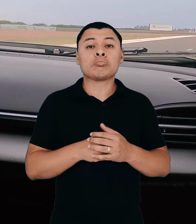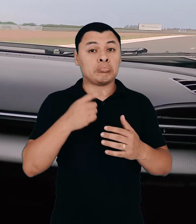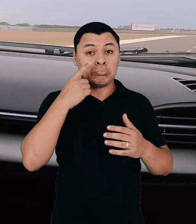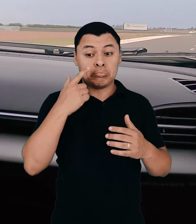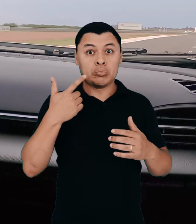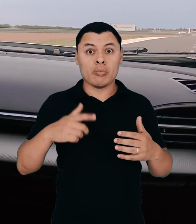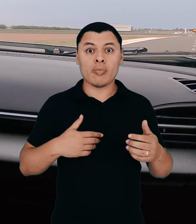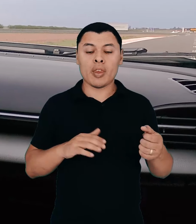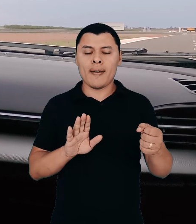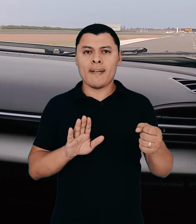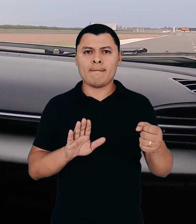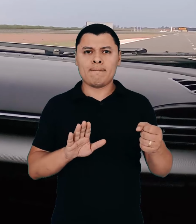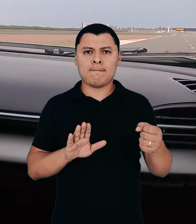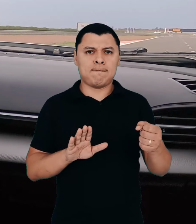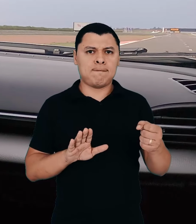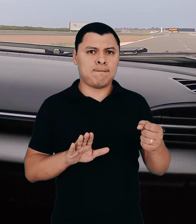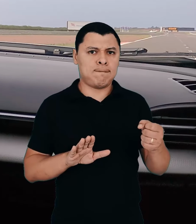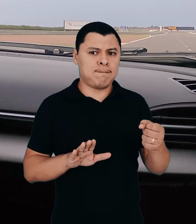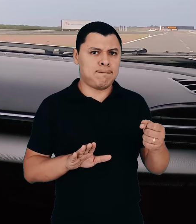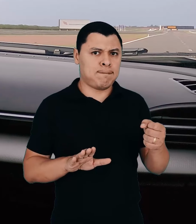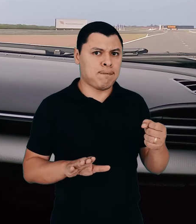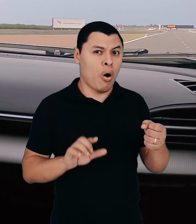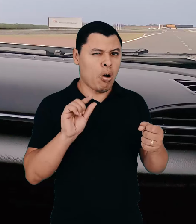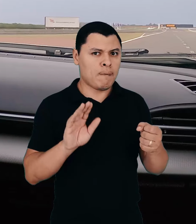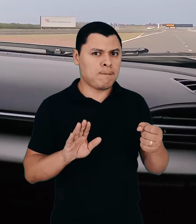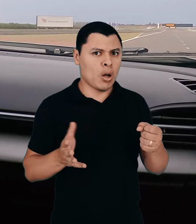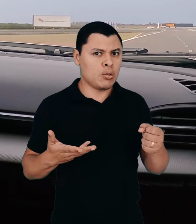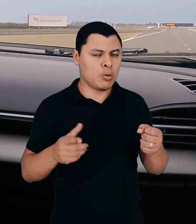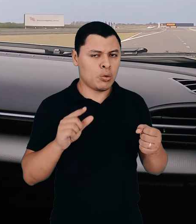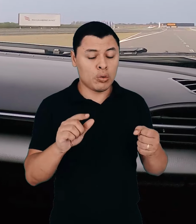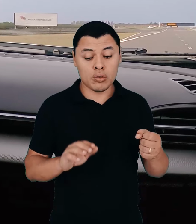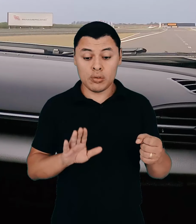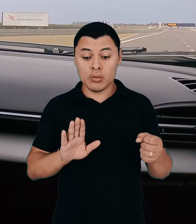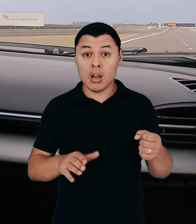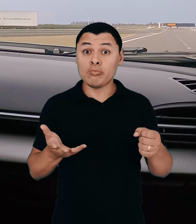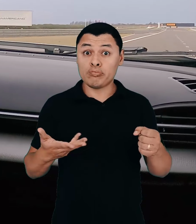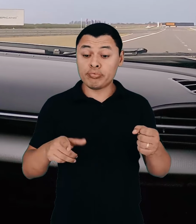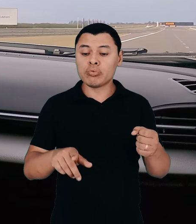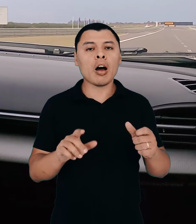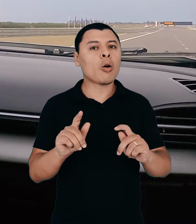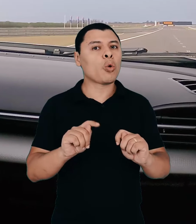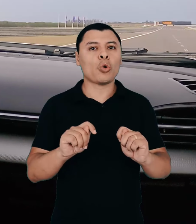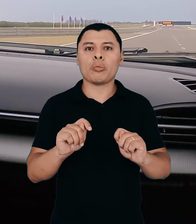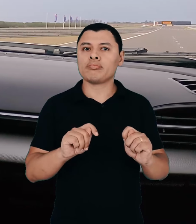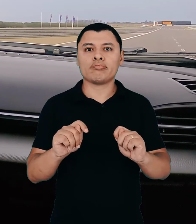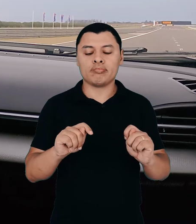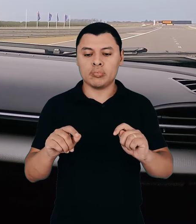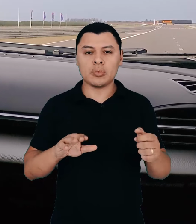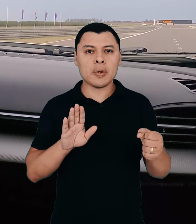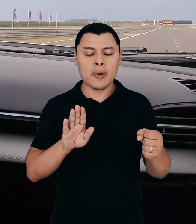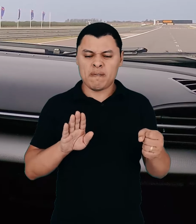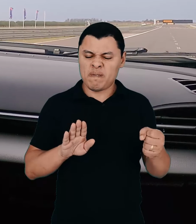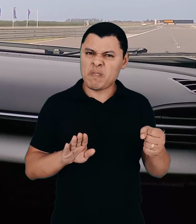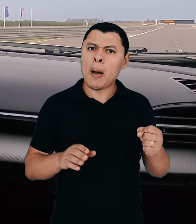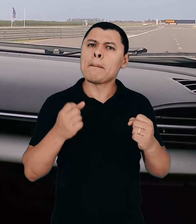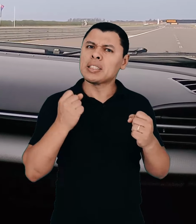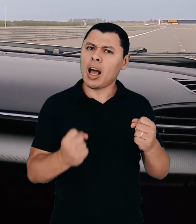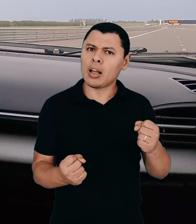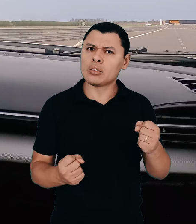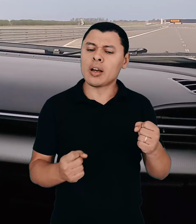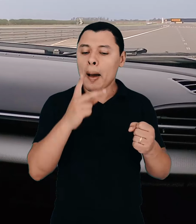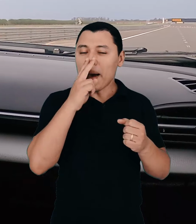Vamos aqui aumentar um pouquinho mais o ritmo. O pedal de acelerador é bem voltado para a economia nessa calibração, então ele é até